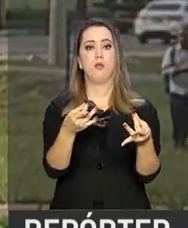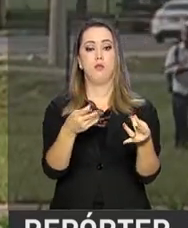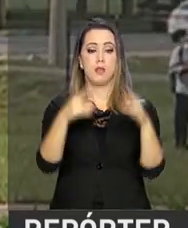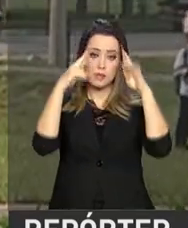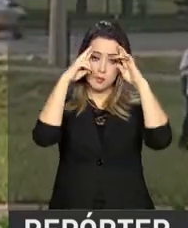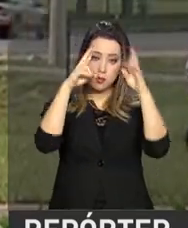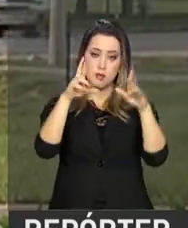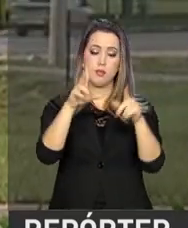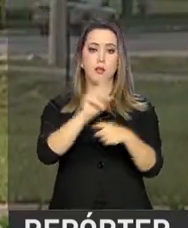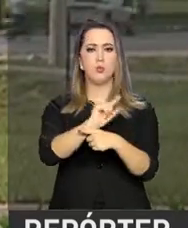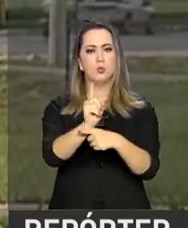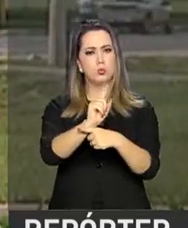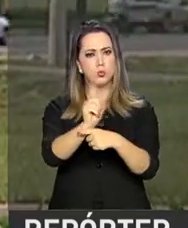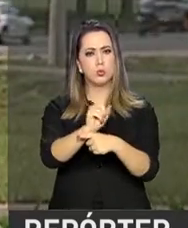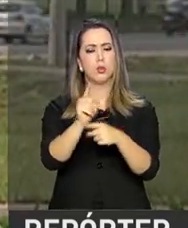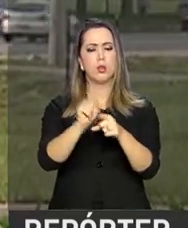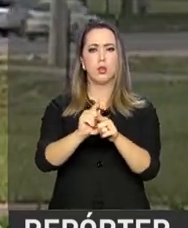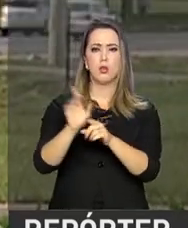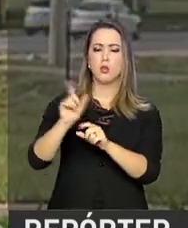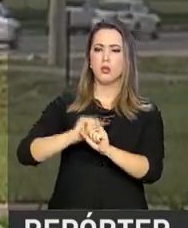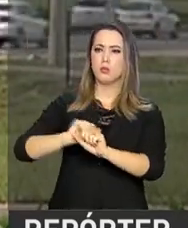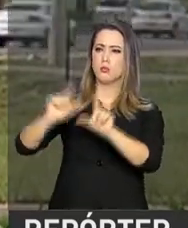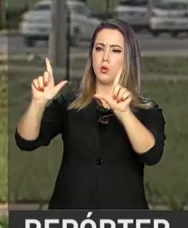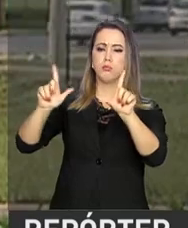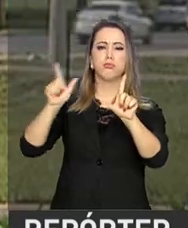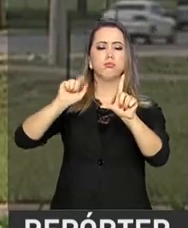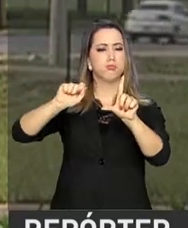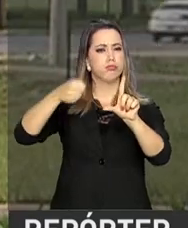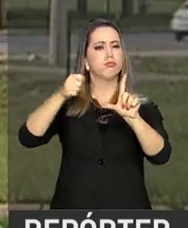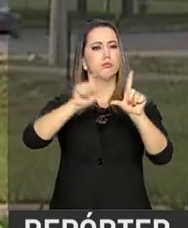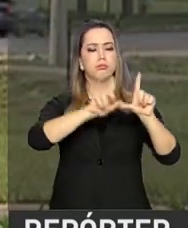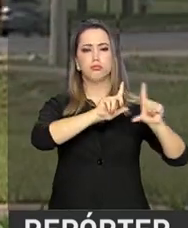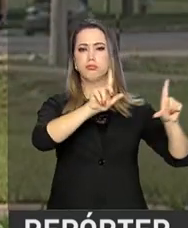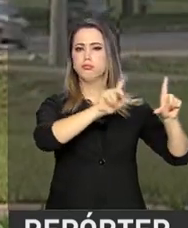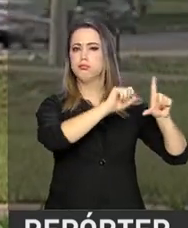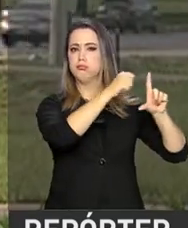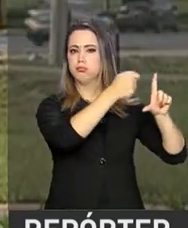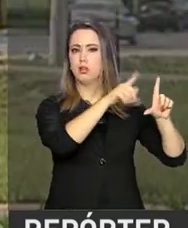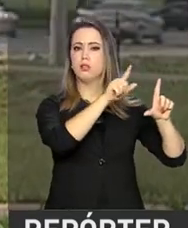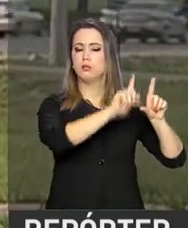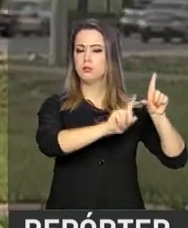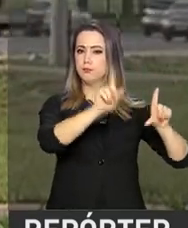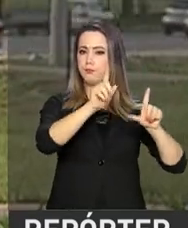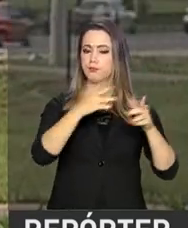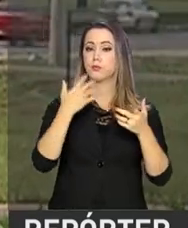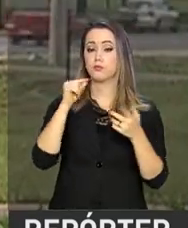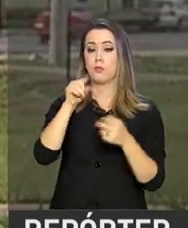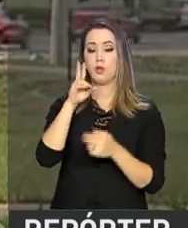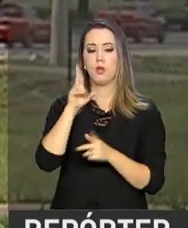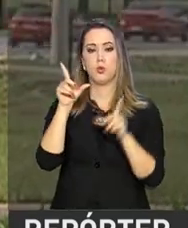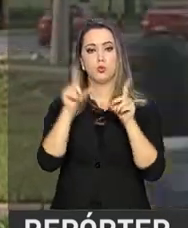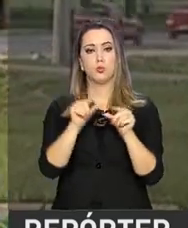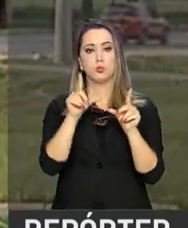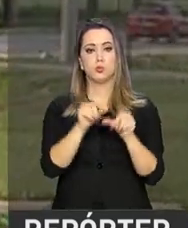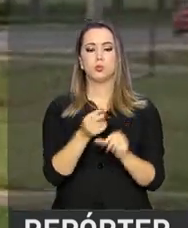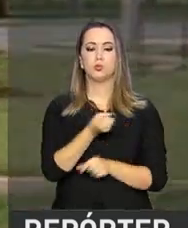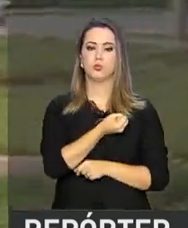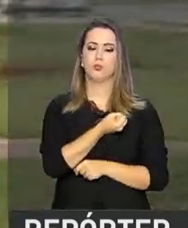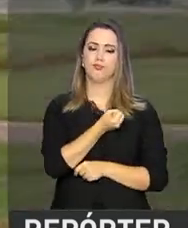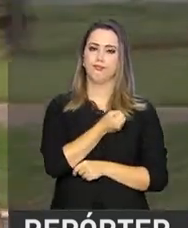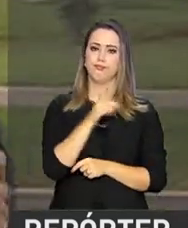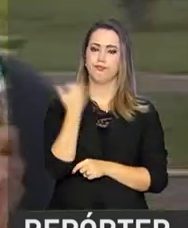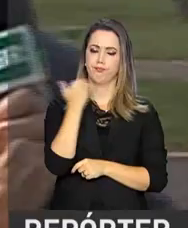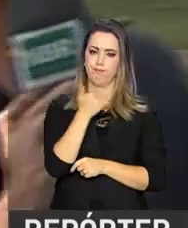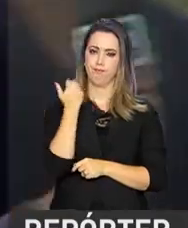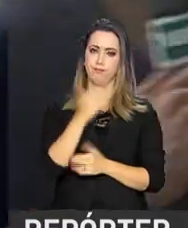de velocidade, respeitando a sinalização de trânsito, para que ao final desse período os números possam ser cada vez menores. O